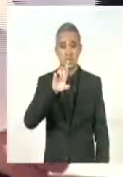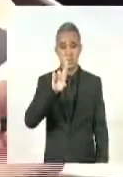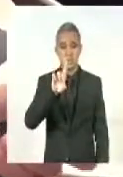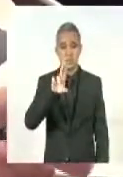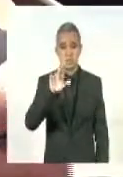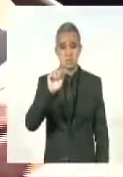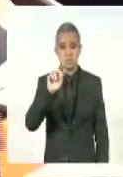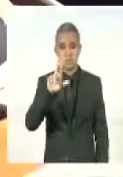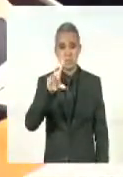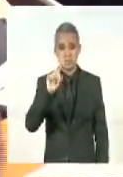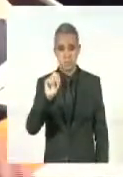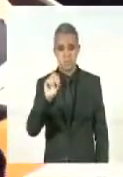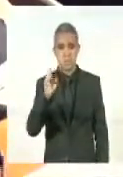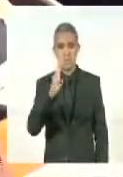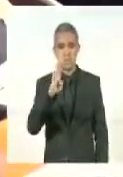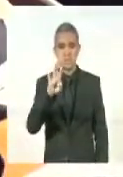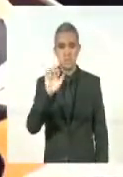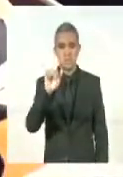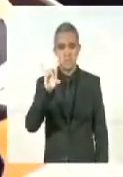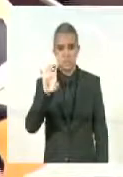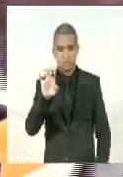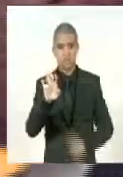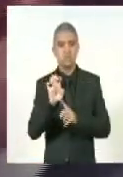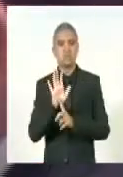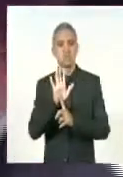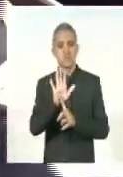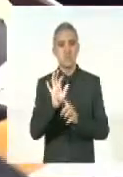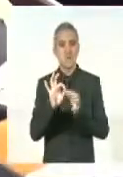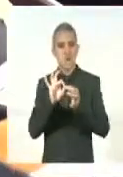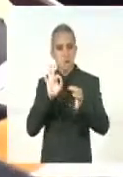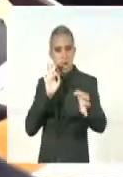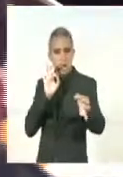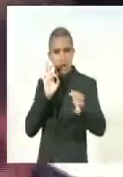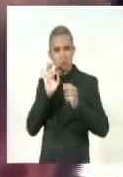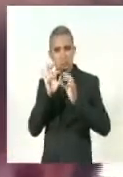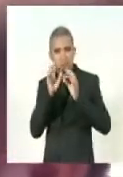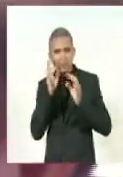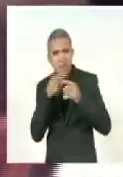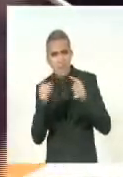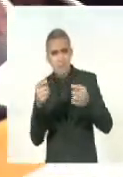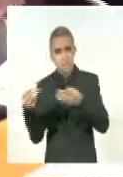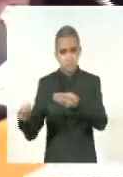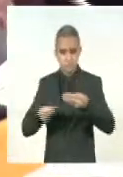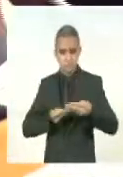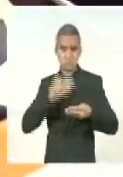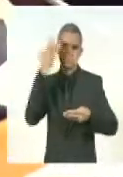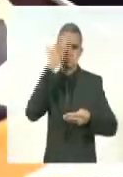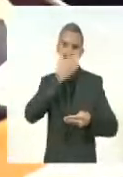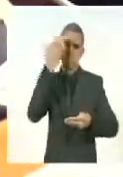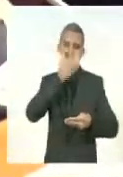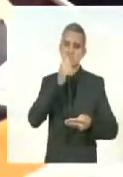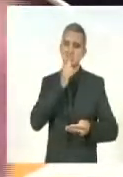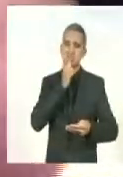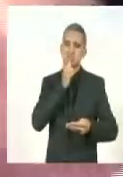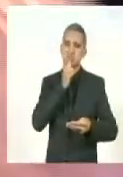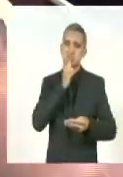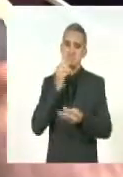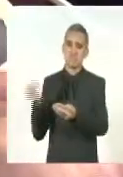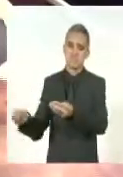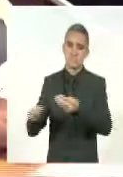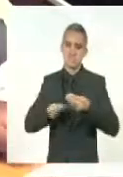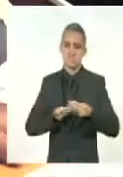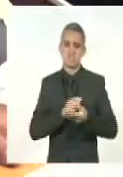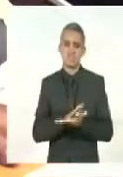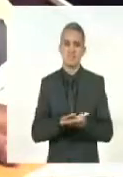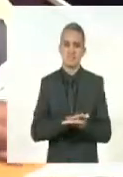a tal consulta, para o Tribunal de Contas do Estado, e até hoje sequer nós obtivemos alguma resposta. E mais, o governador